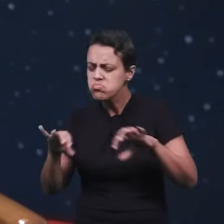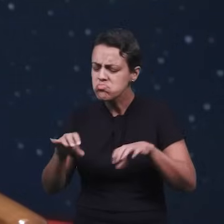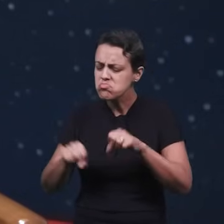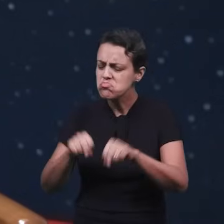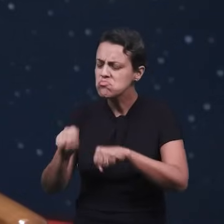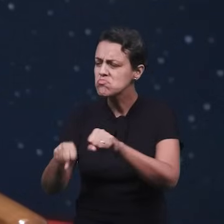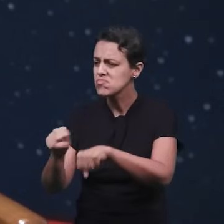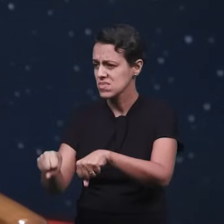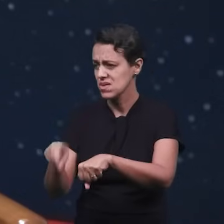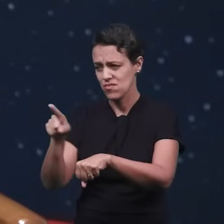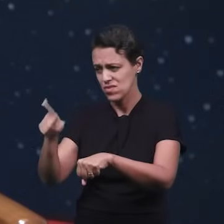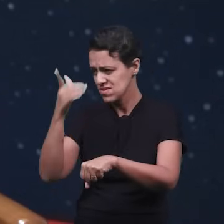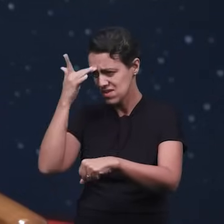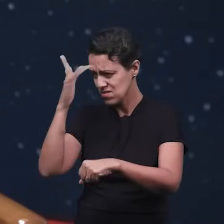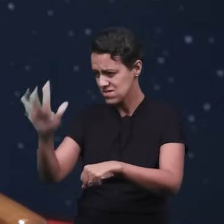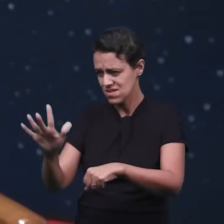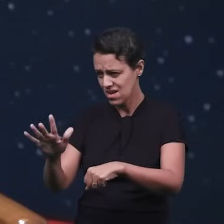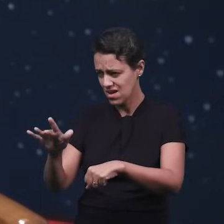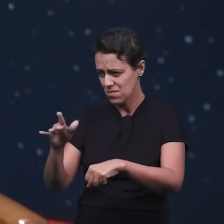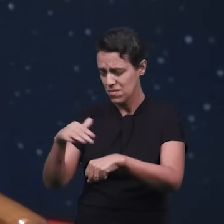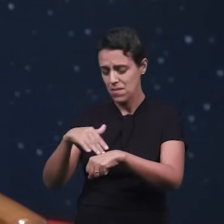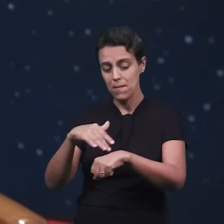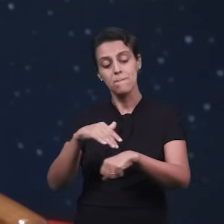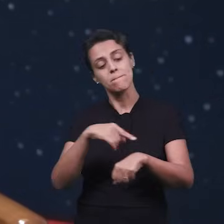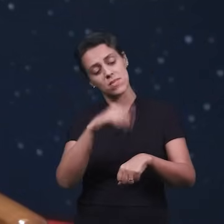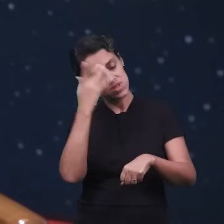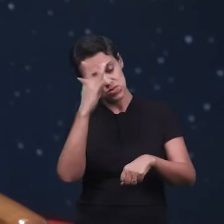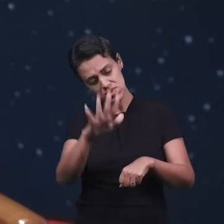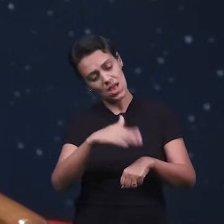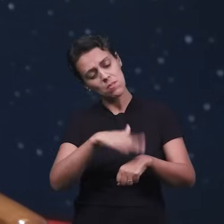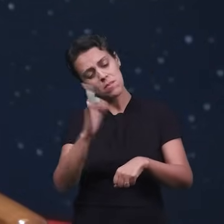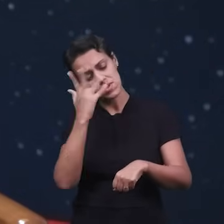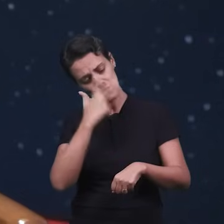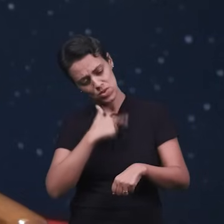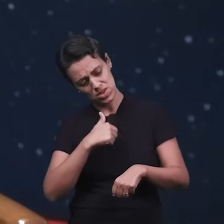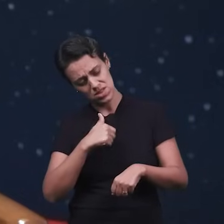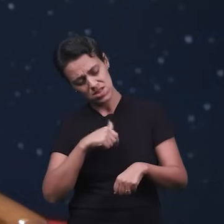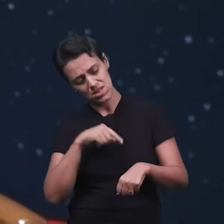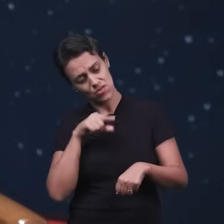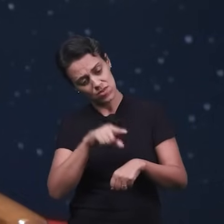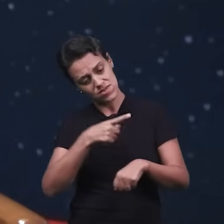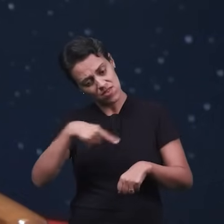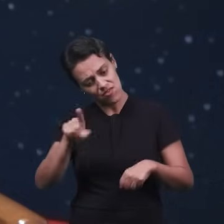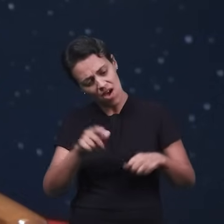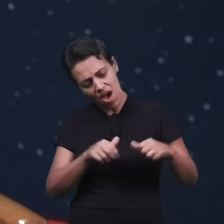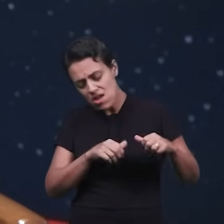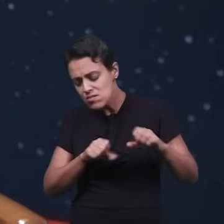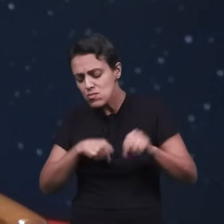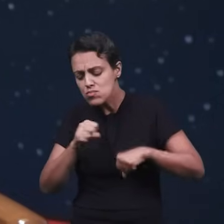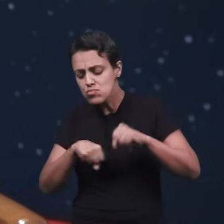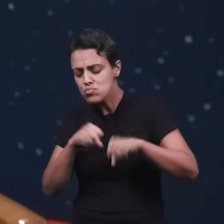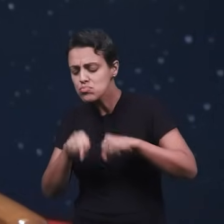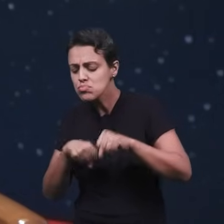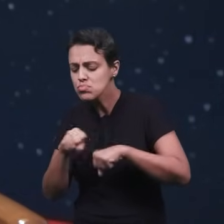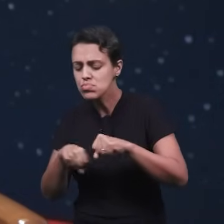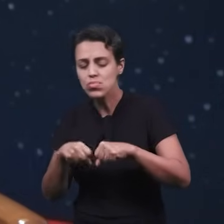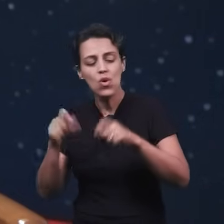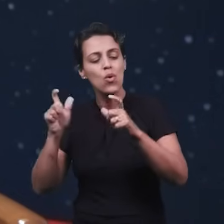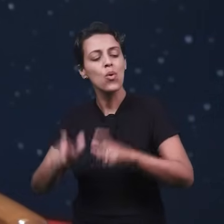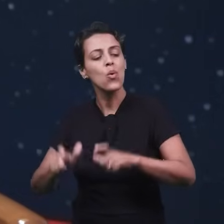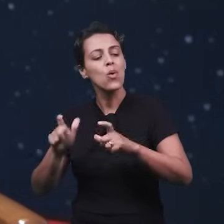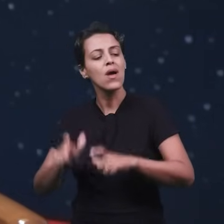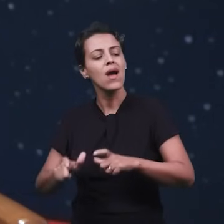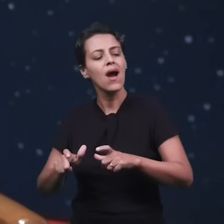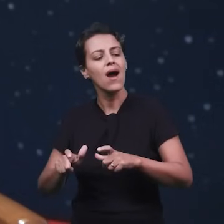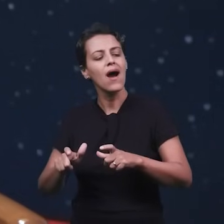teus companheiros? Se tu o não sabes, ó mais formosa entre as mulheres, sai-te pelas pisadas das ovelhas e apacenta as tuas